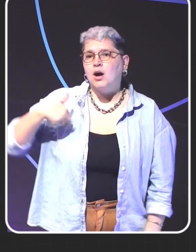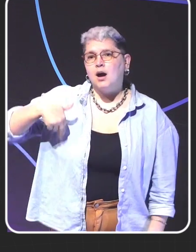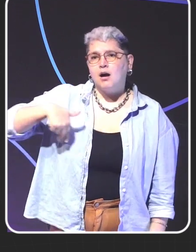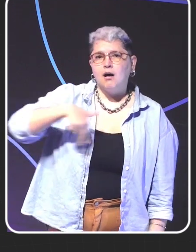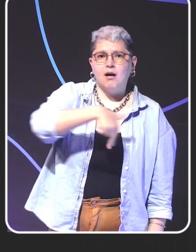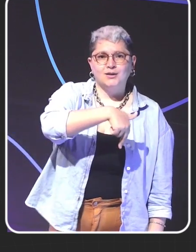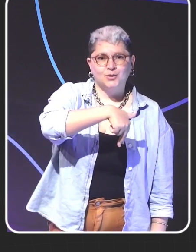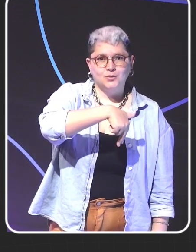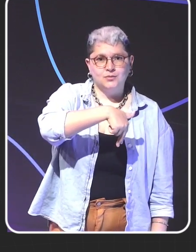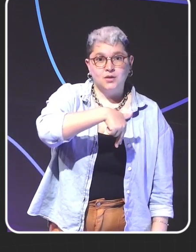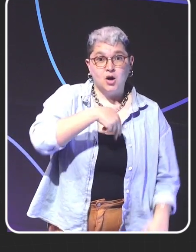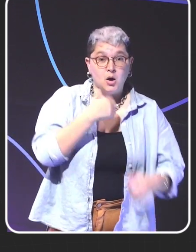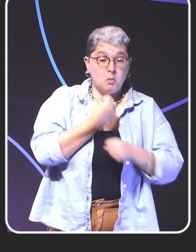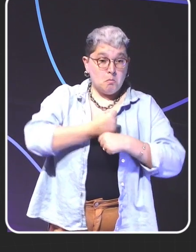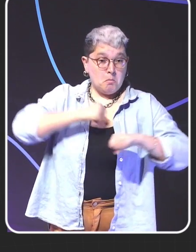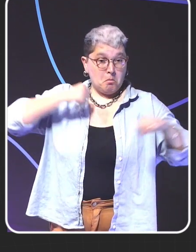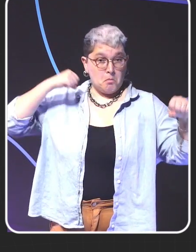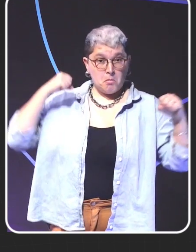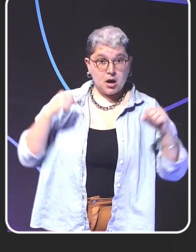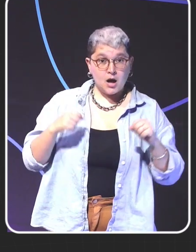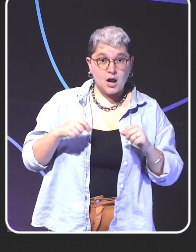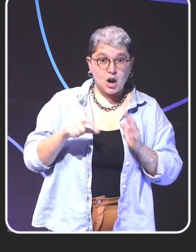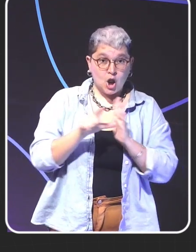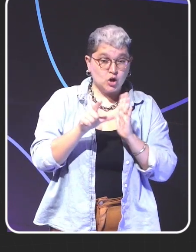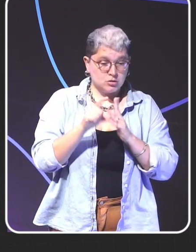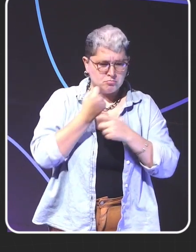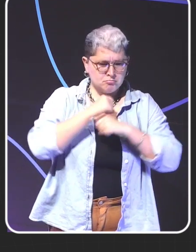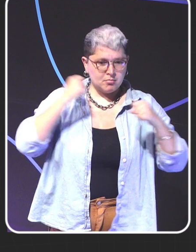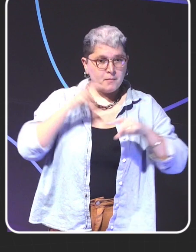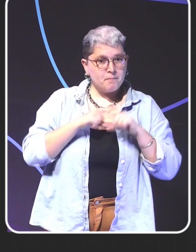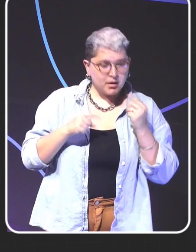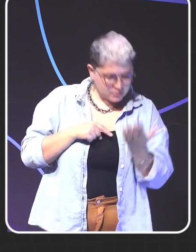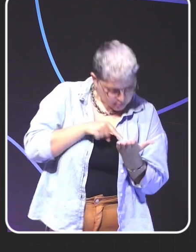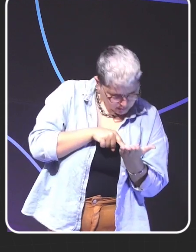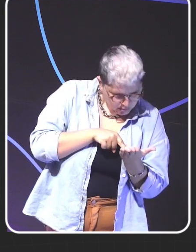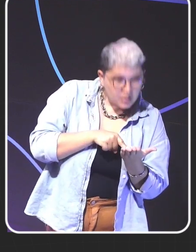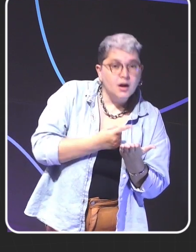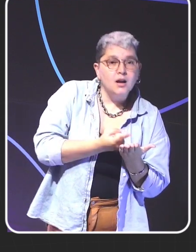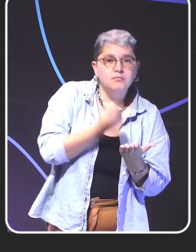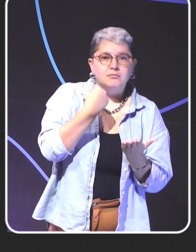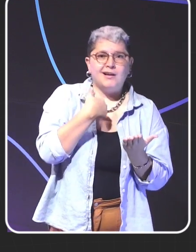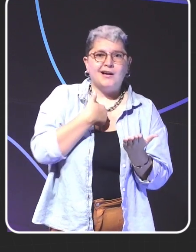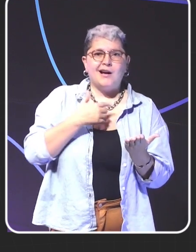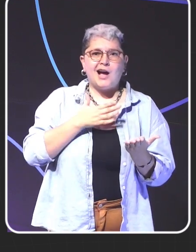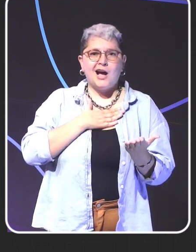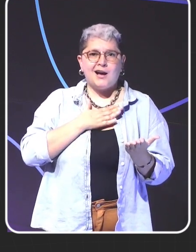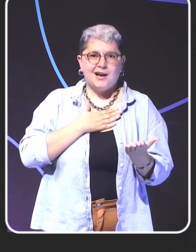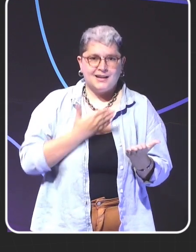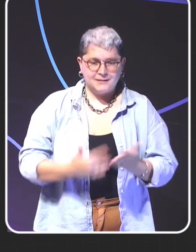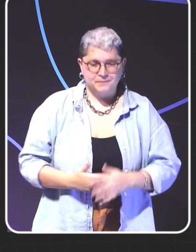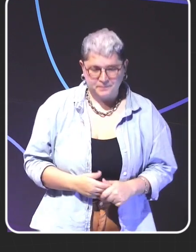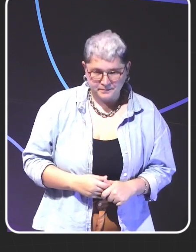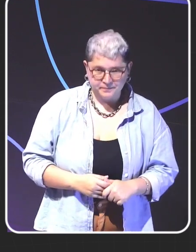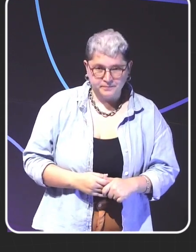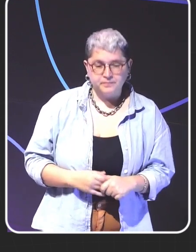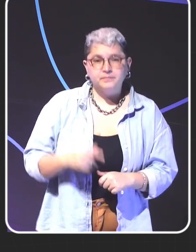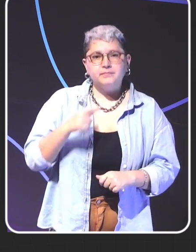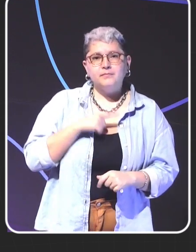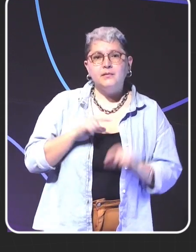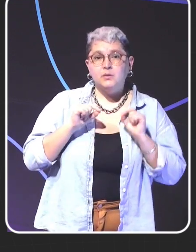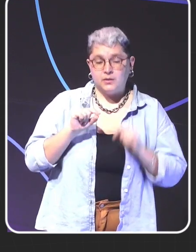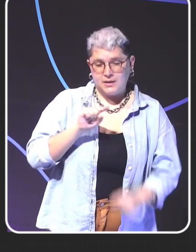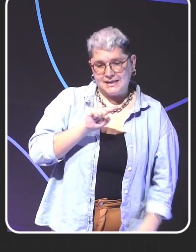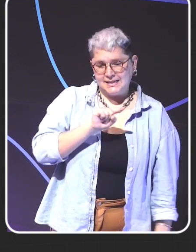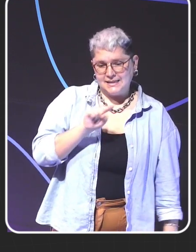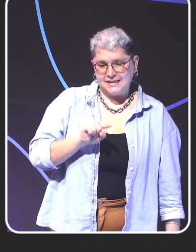uma super loja que a Casas Bahia lançou. Bom, e agora eu vou falar um pouquinho também da experiência que o Zé Express